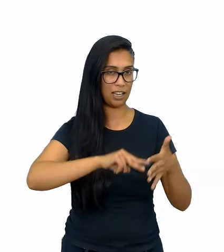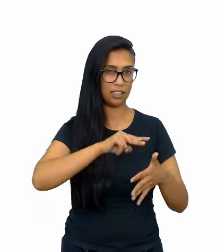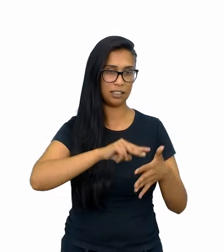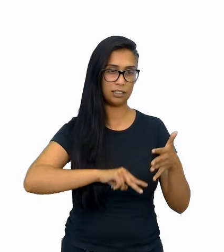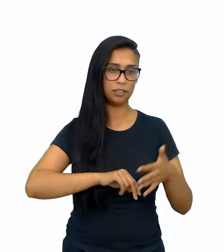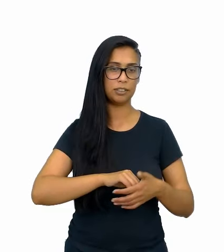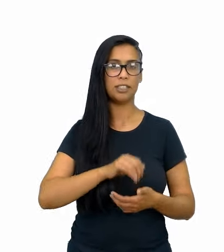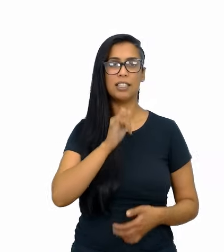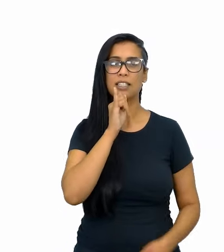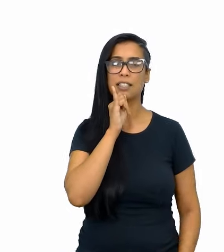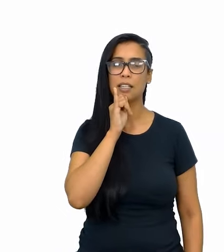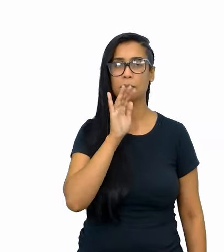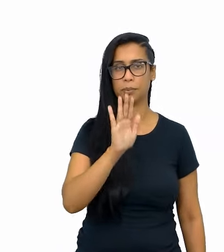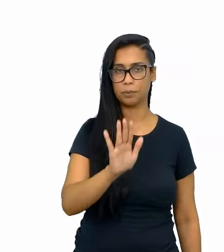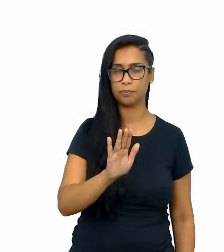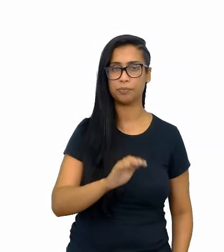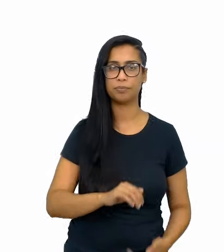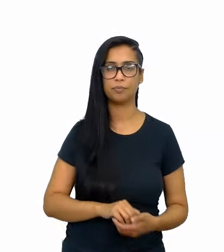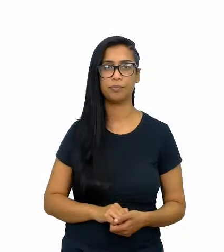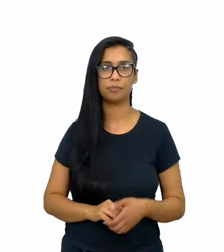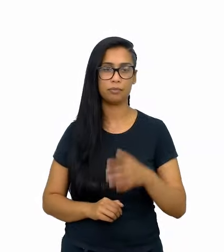como quem é que